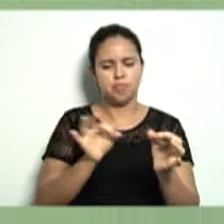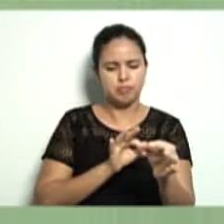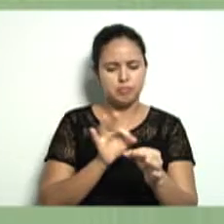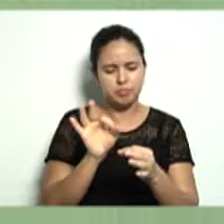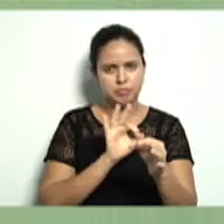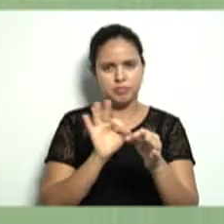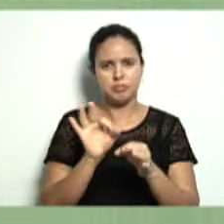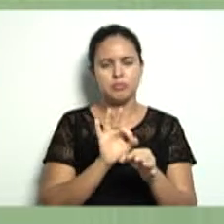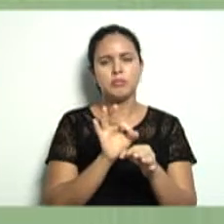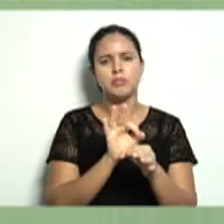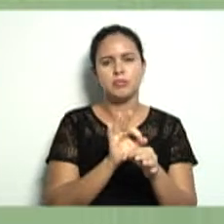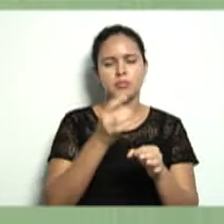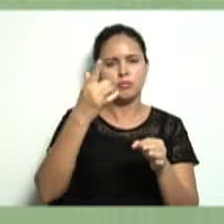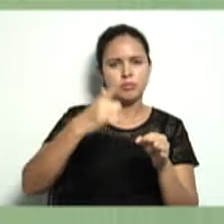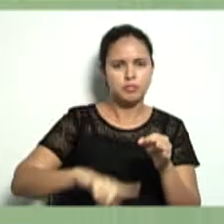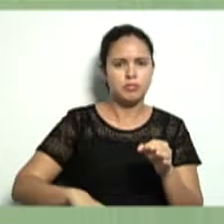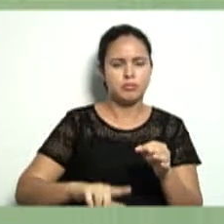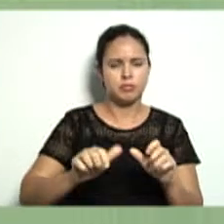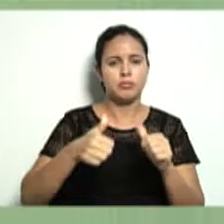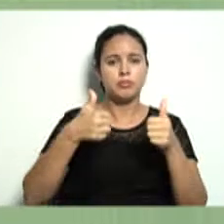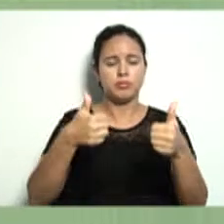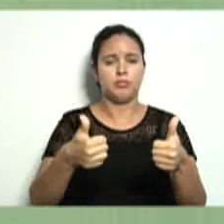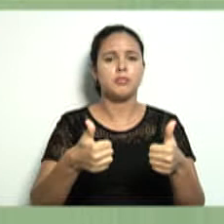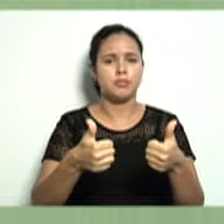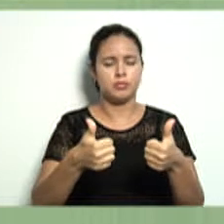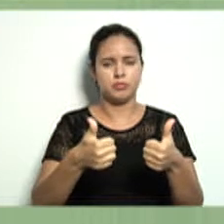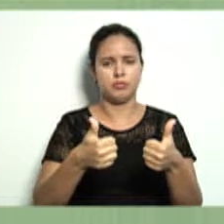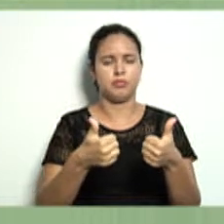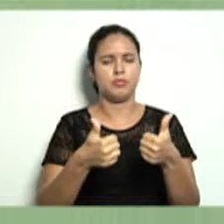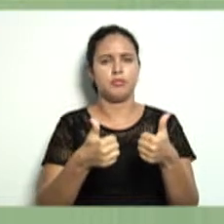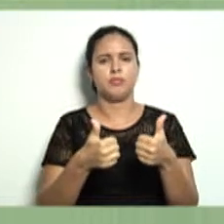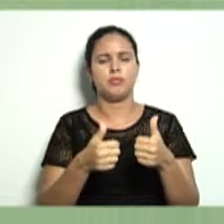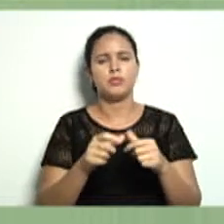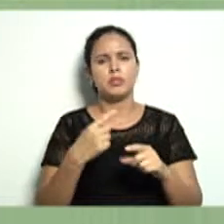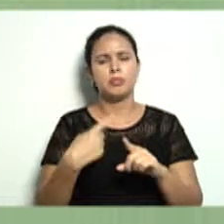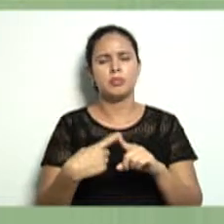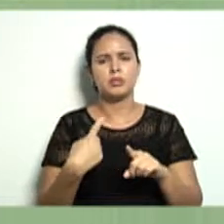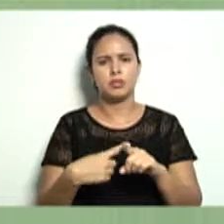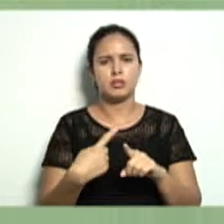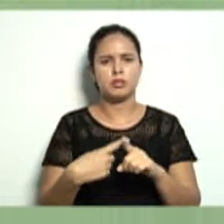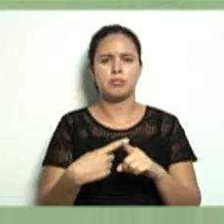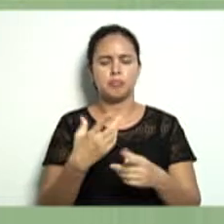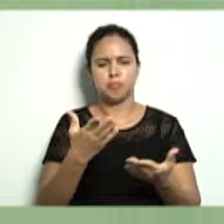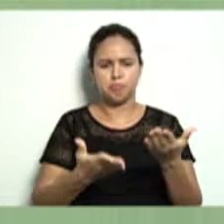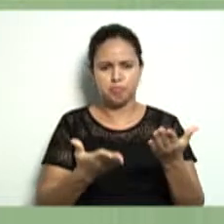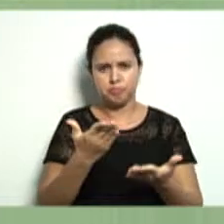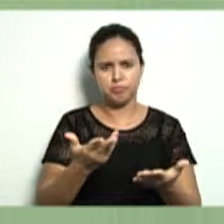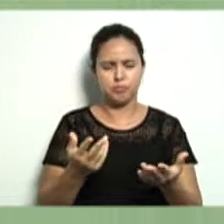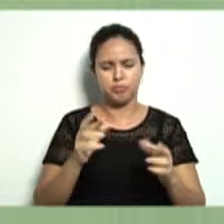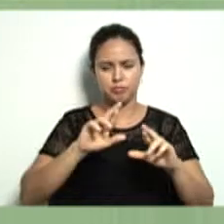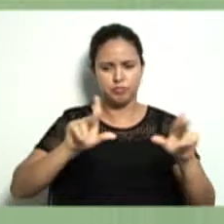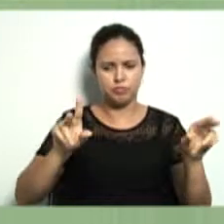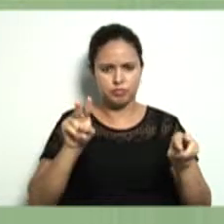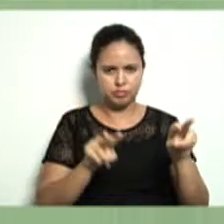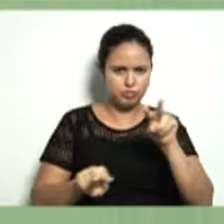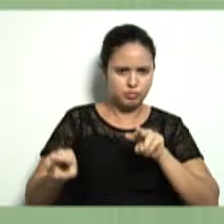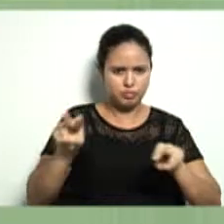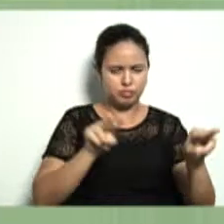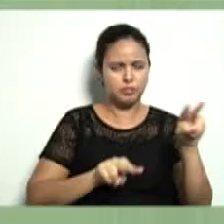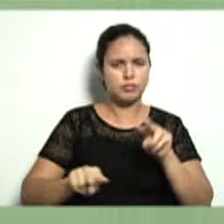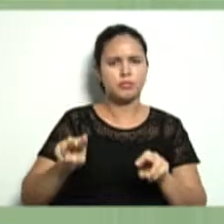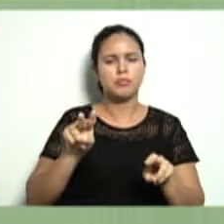elaboradas e de mais qualidade, tem uma qualidade maior, porque se baseiam em diferentes visões. Tivemos